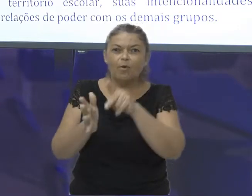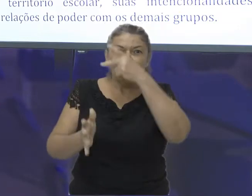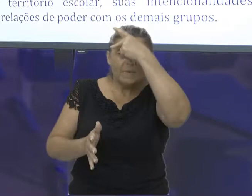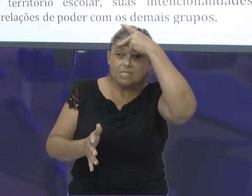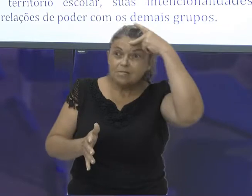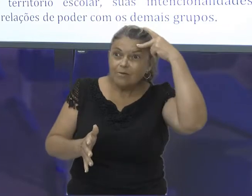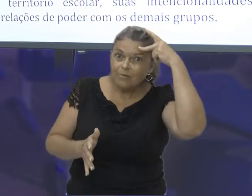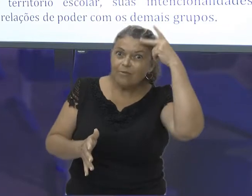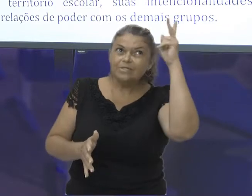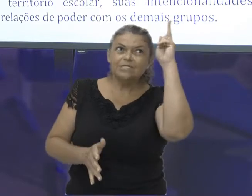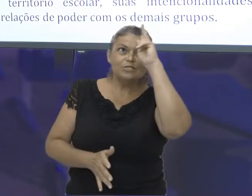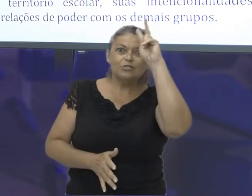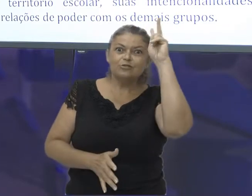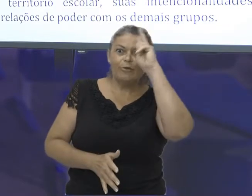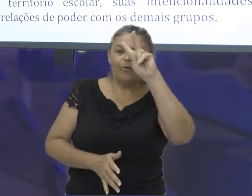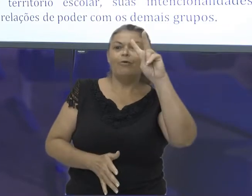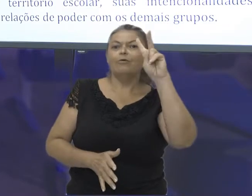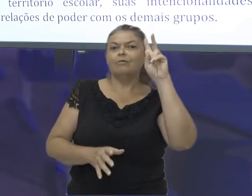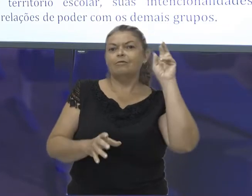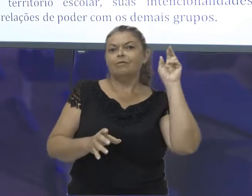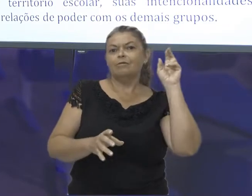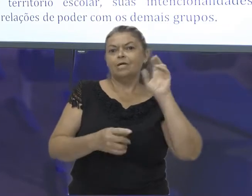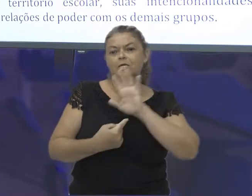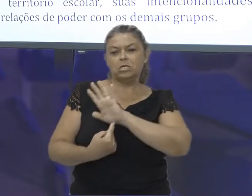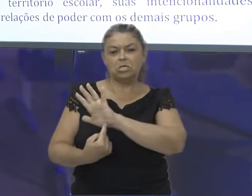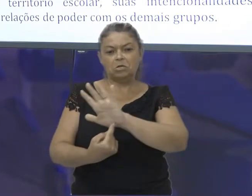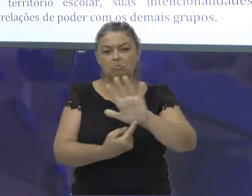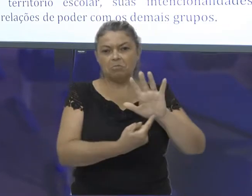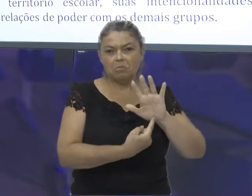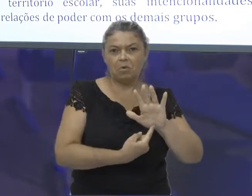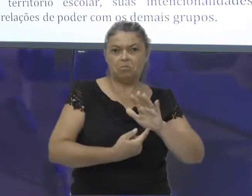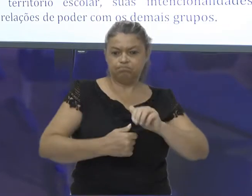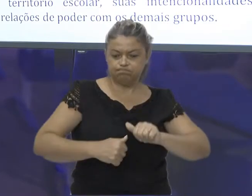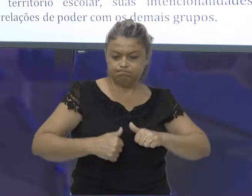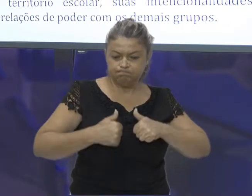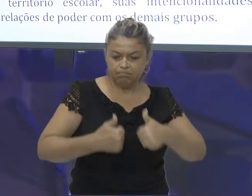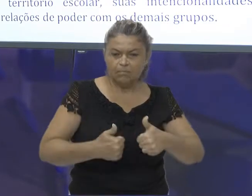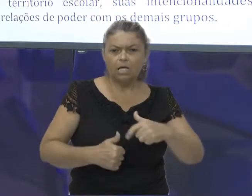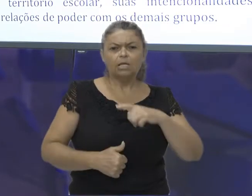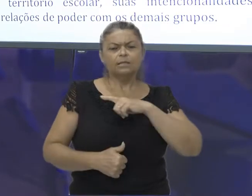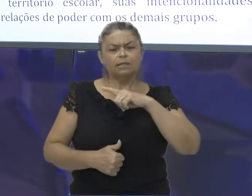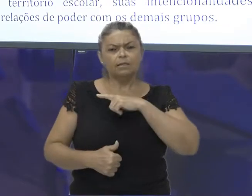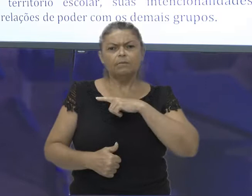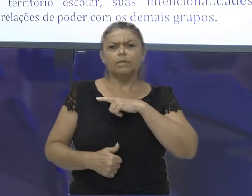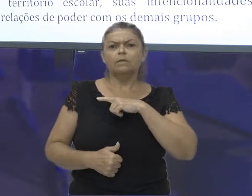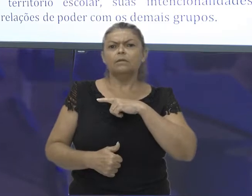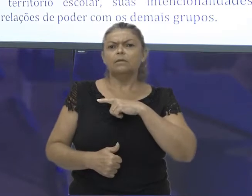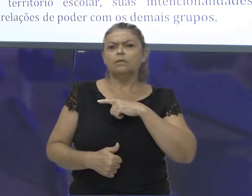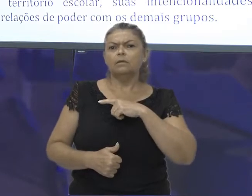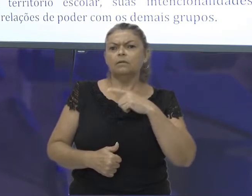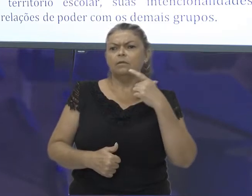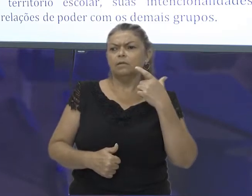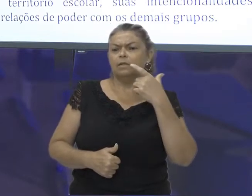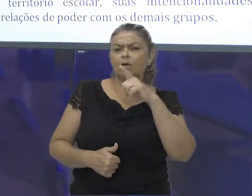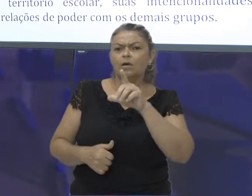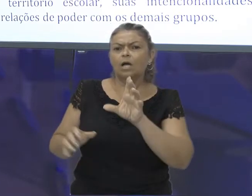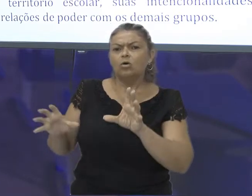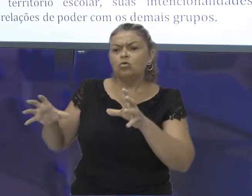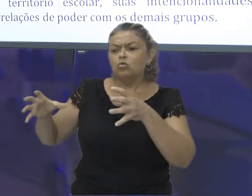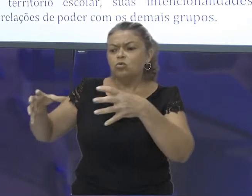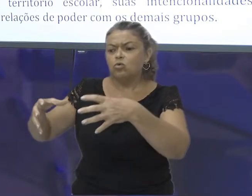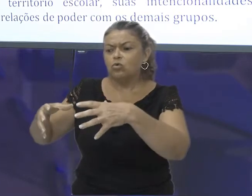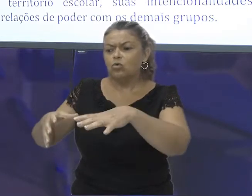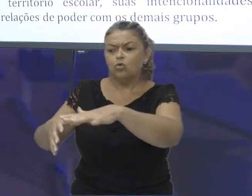conhecemos, que se diferenciam um dos outros. Nós temos aquela turma, aquele grupo que gosta